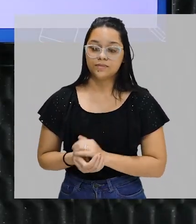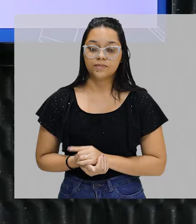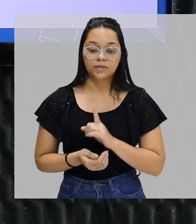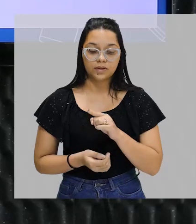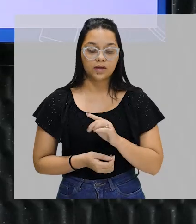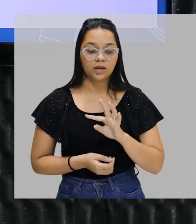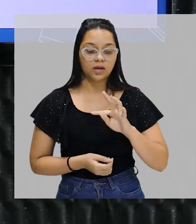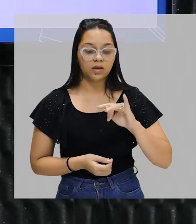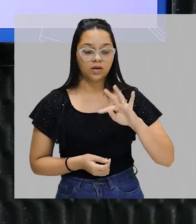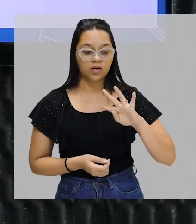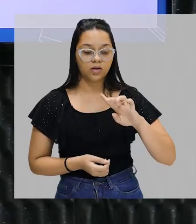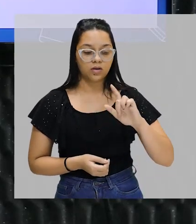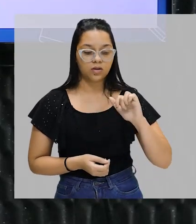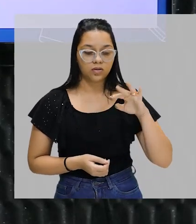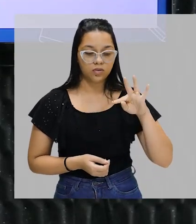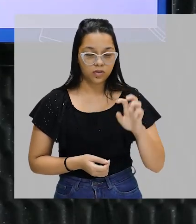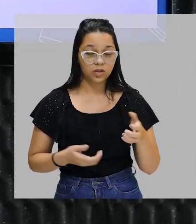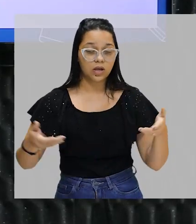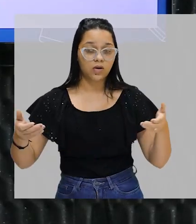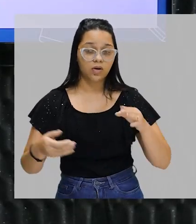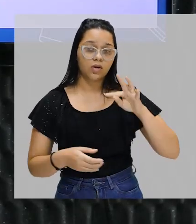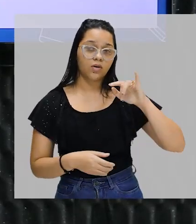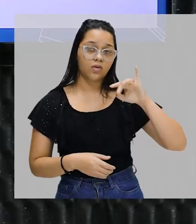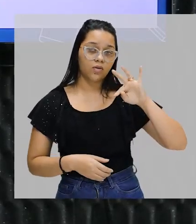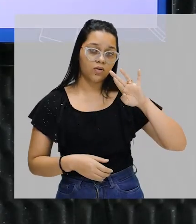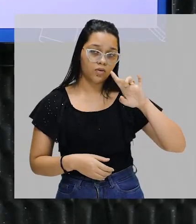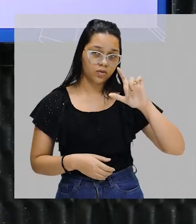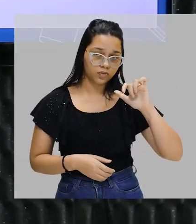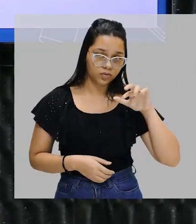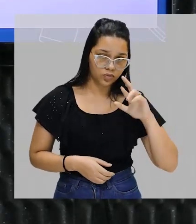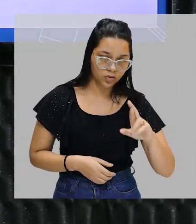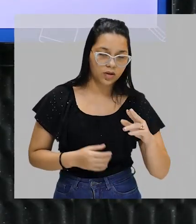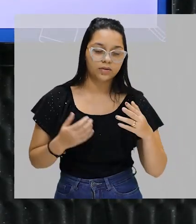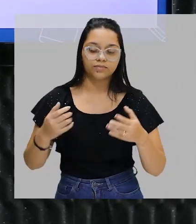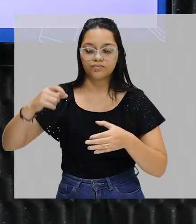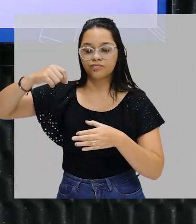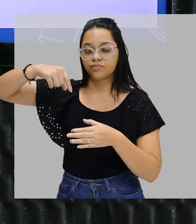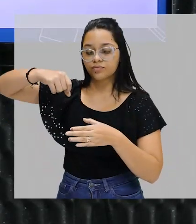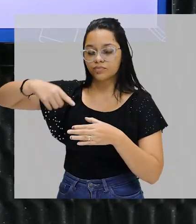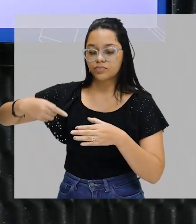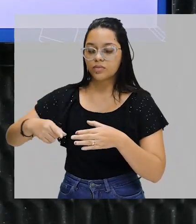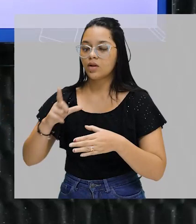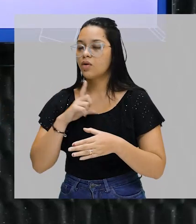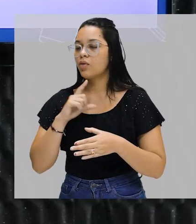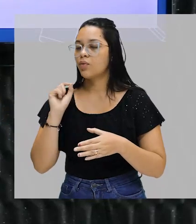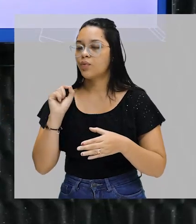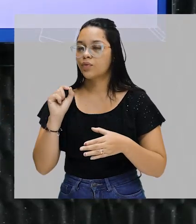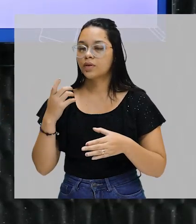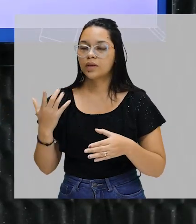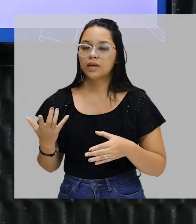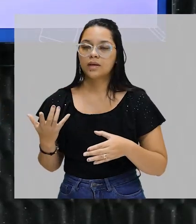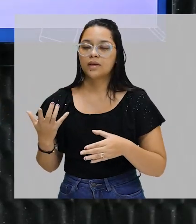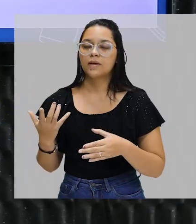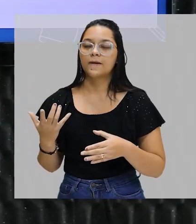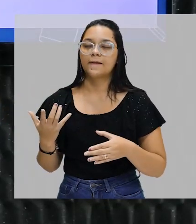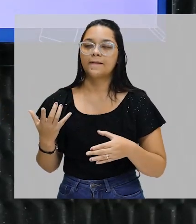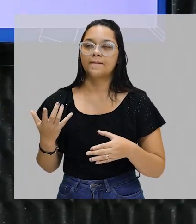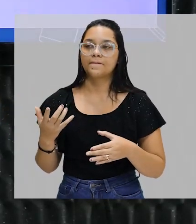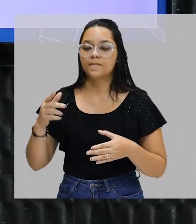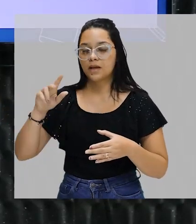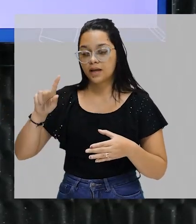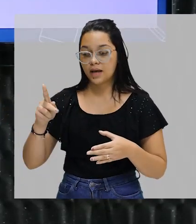É o titulante. O titulado, né, aqui no Erlenmeyer, eu tenho uma concentração de uma solução